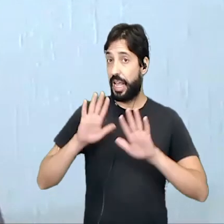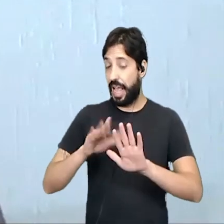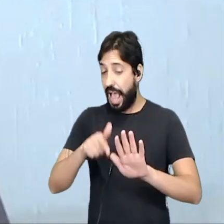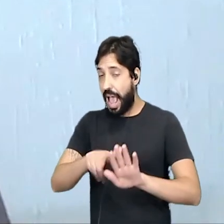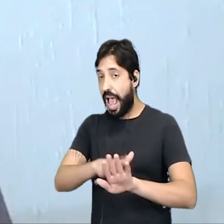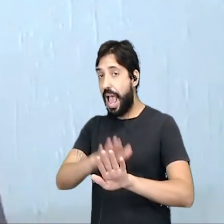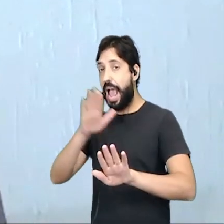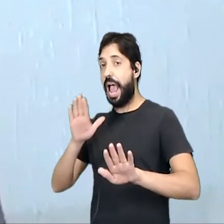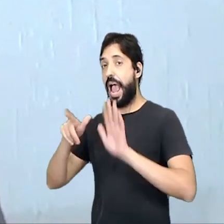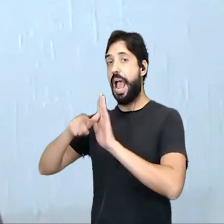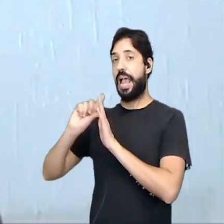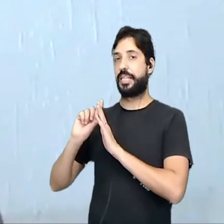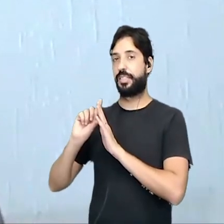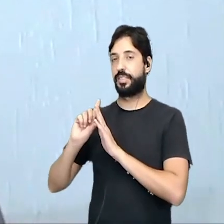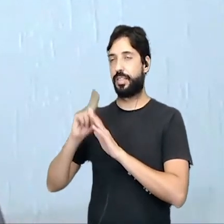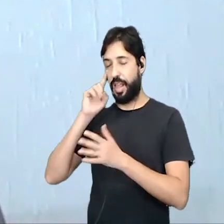angústia.